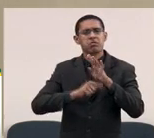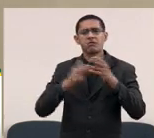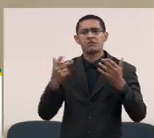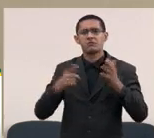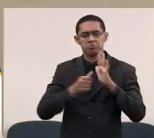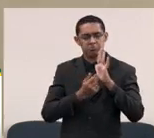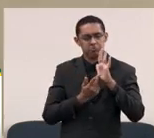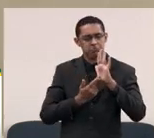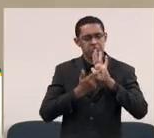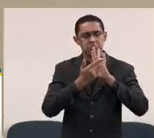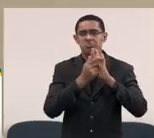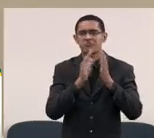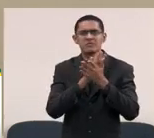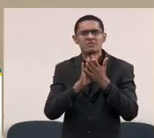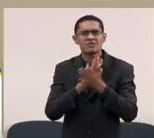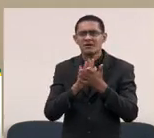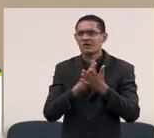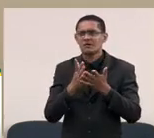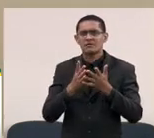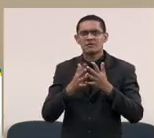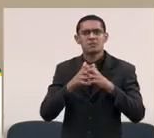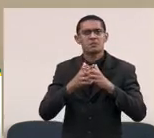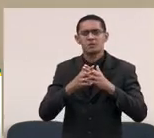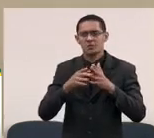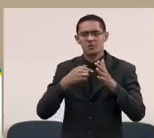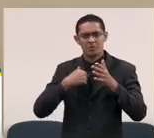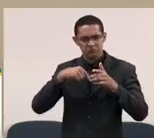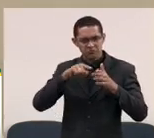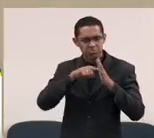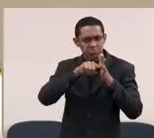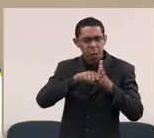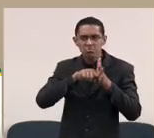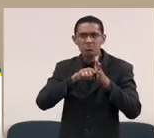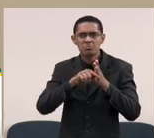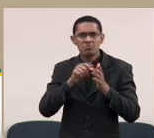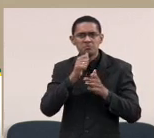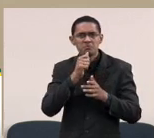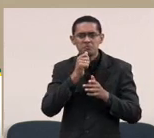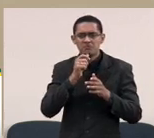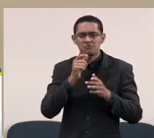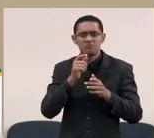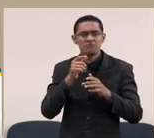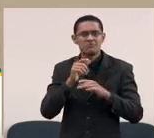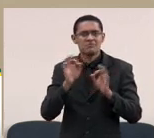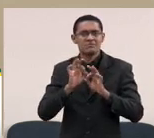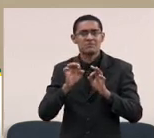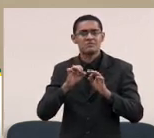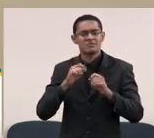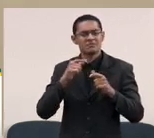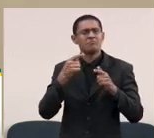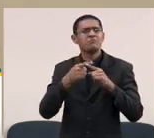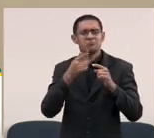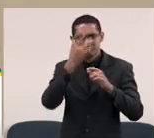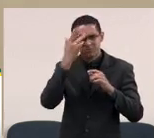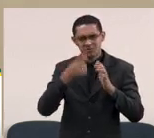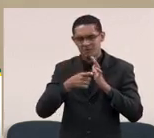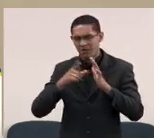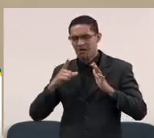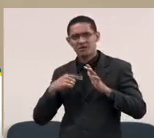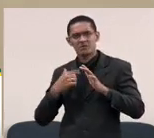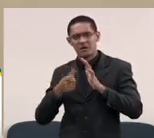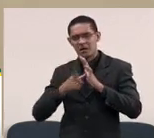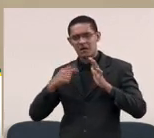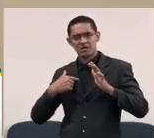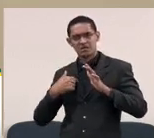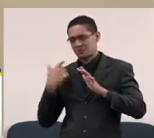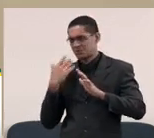que eu não consigo fazer meu exame, porque tem pessoas que estavam atrás de mim e já